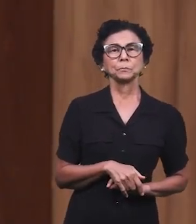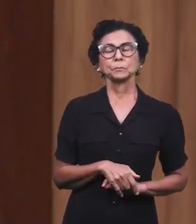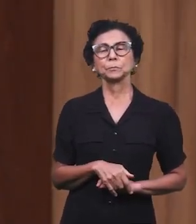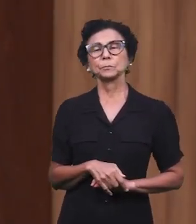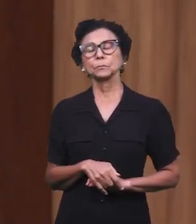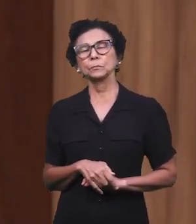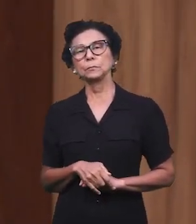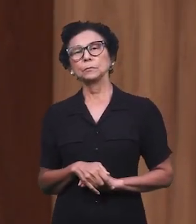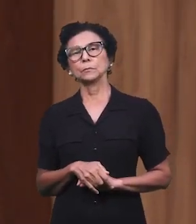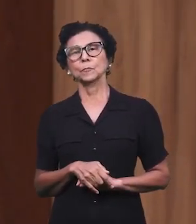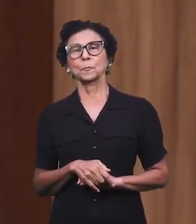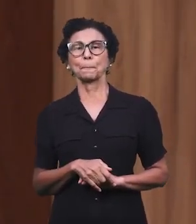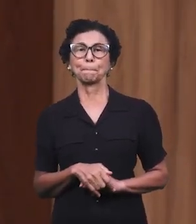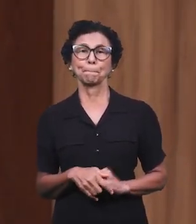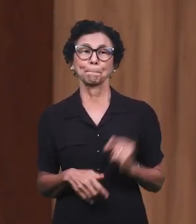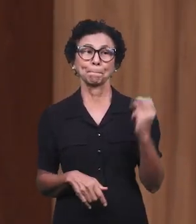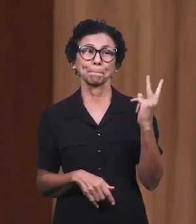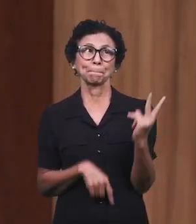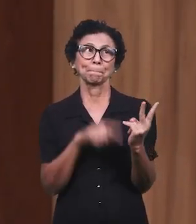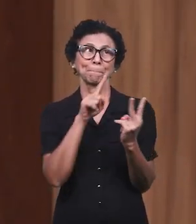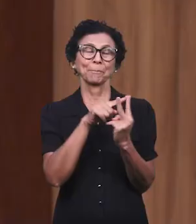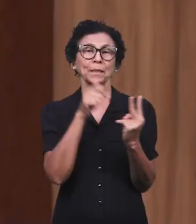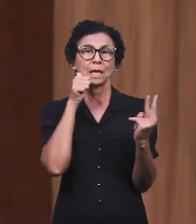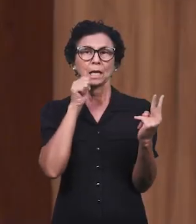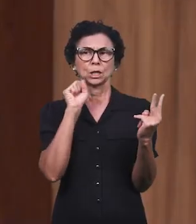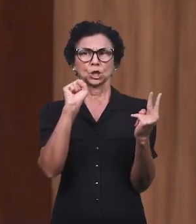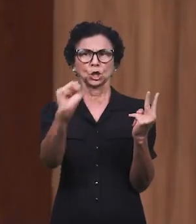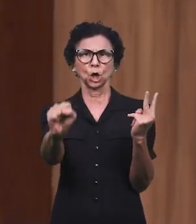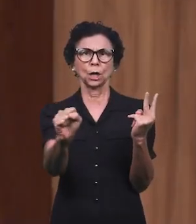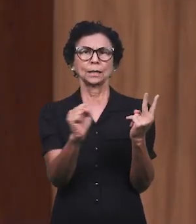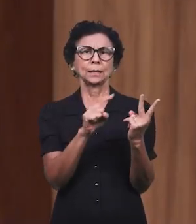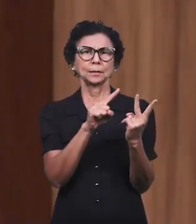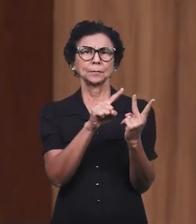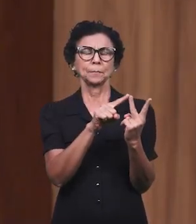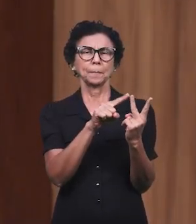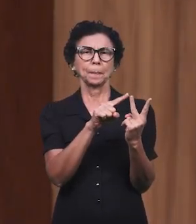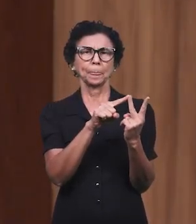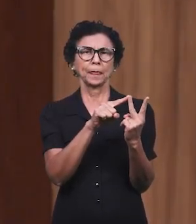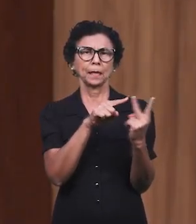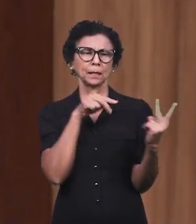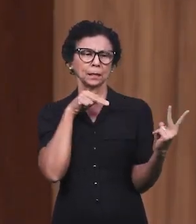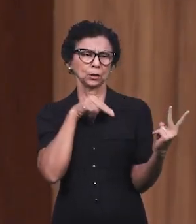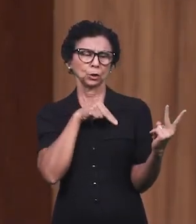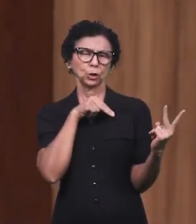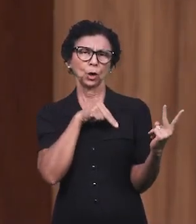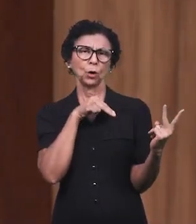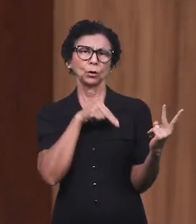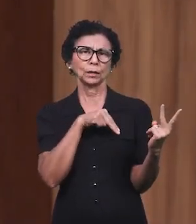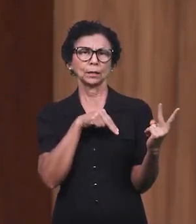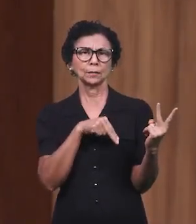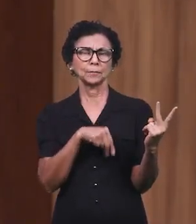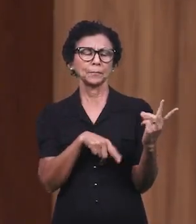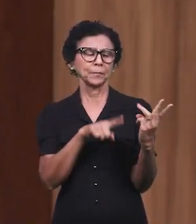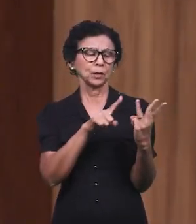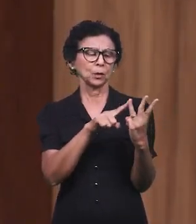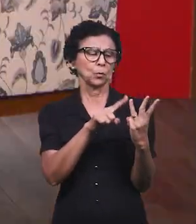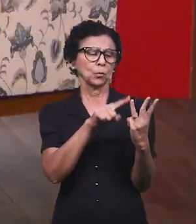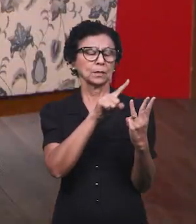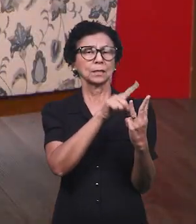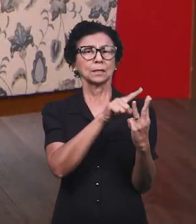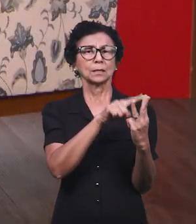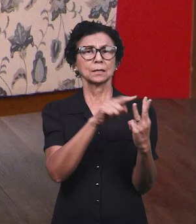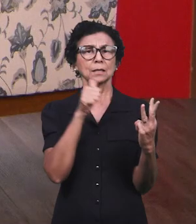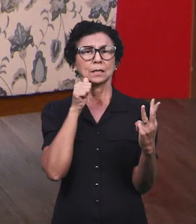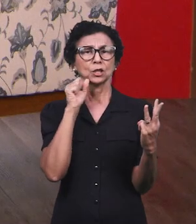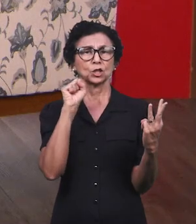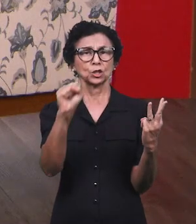principalmente, sogra e nora. A gente vê também de sogra e genro com problema, mas o